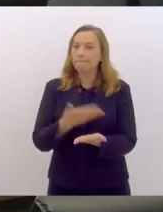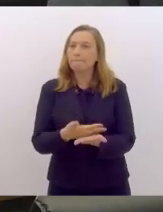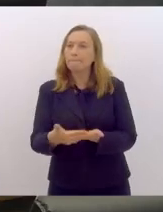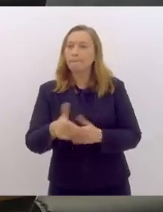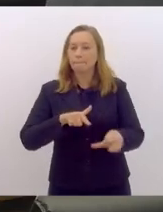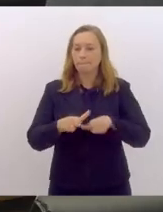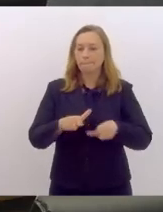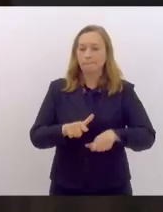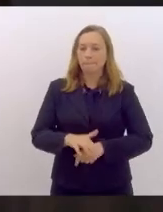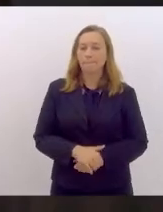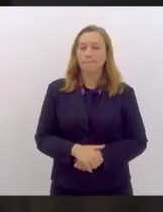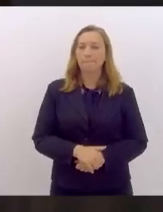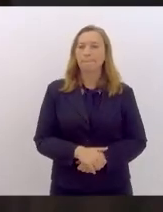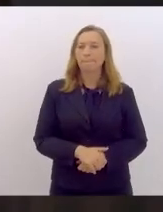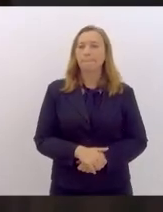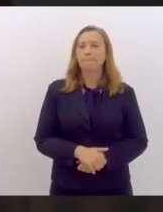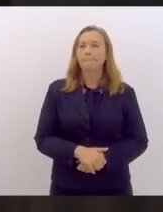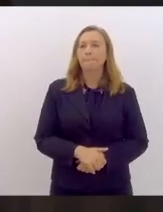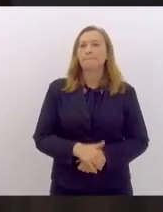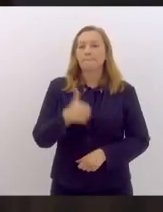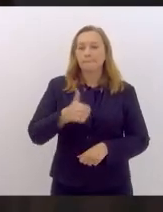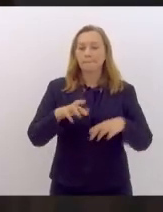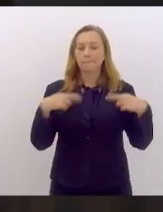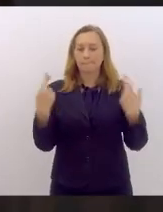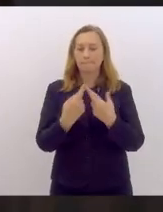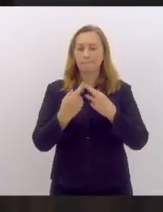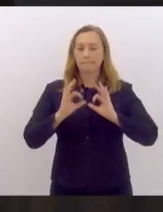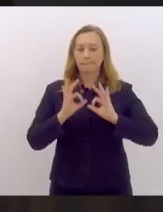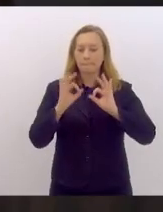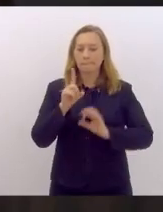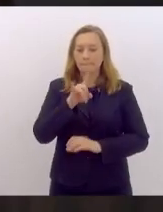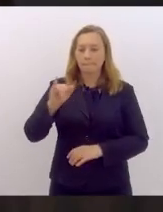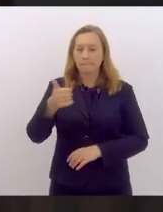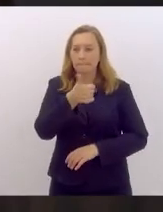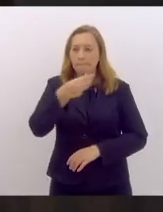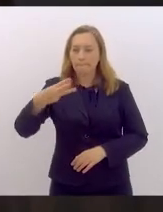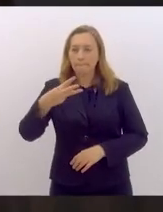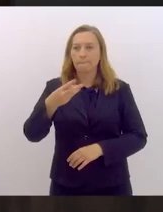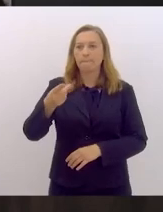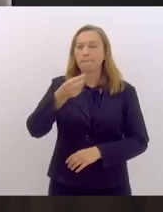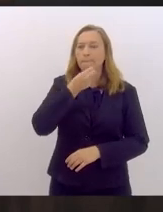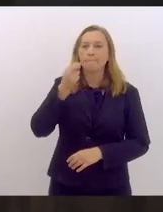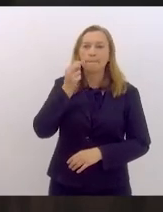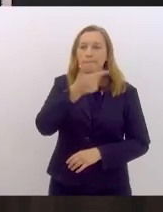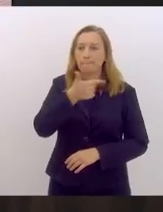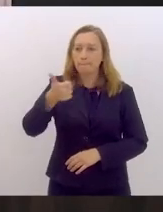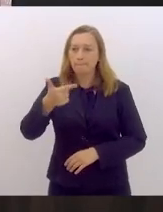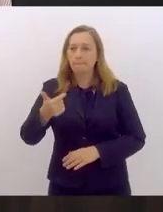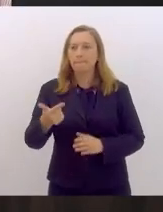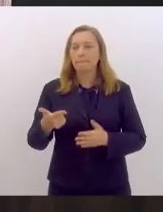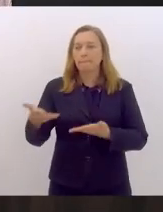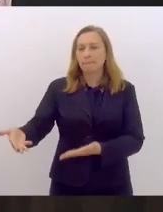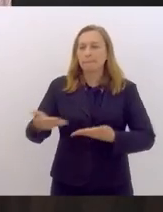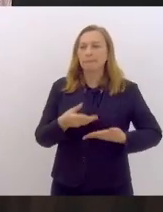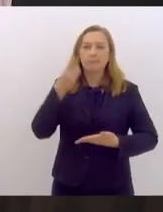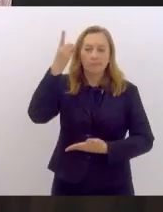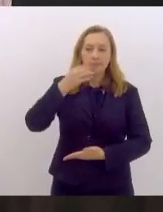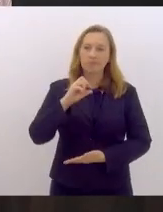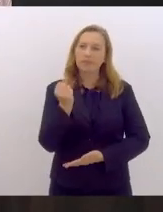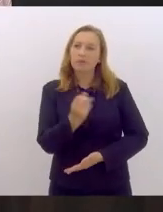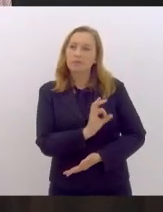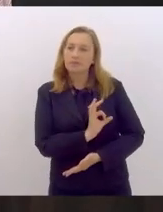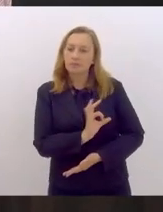iniciamos os nossos trabalhos. Está aberta a primeira sessão extraordinária do dia 13 de setembro de 2022. A presidência convida a